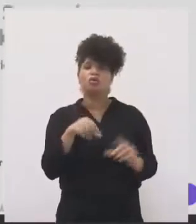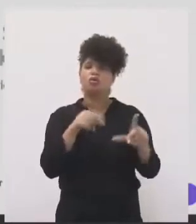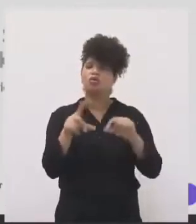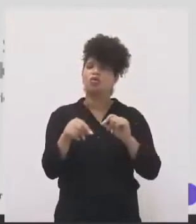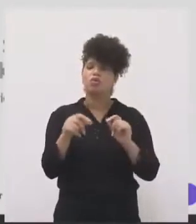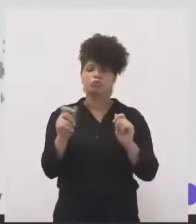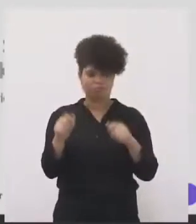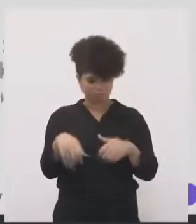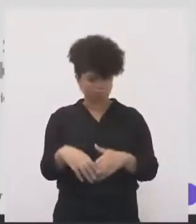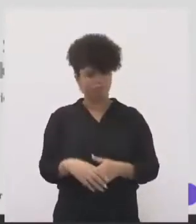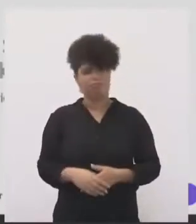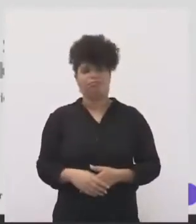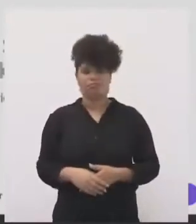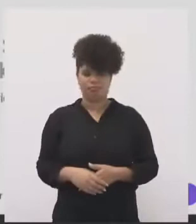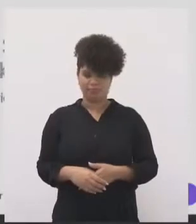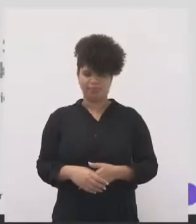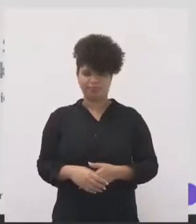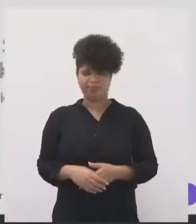configurar